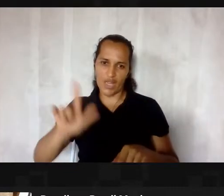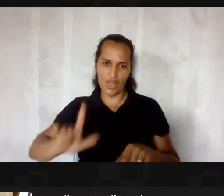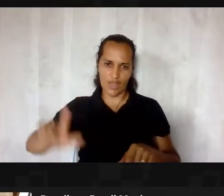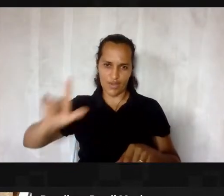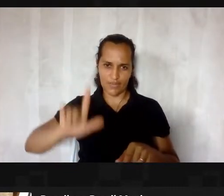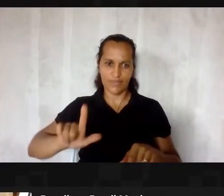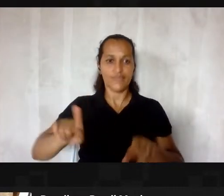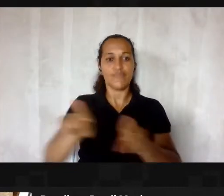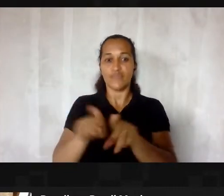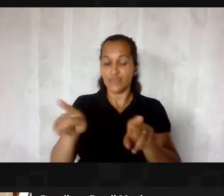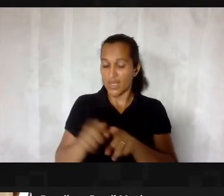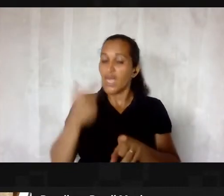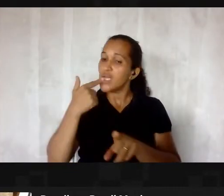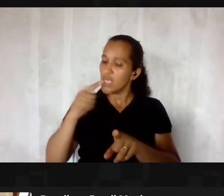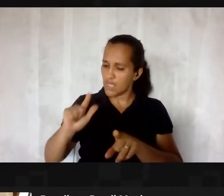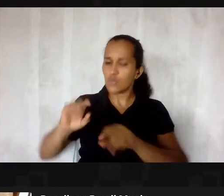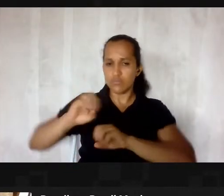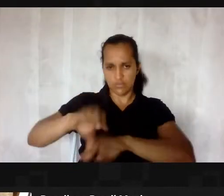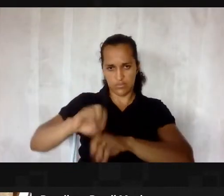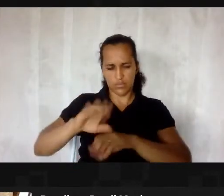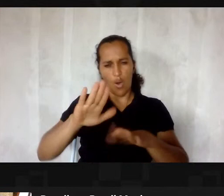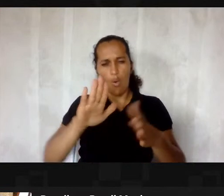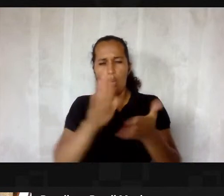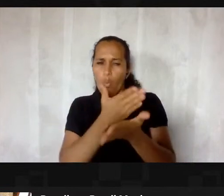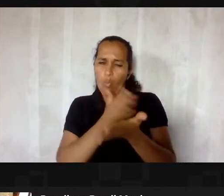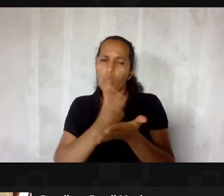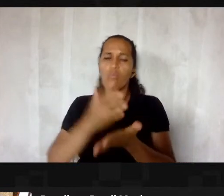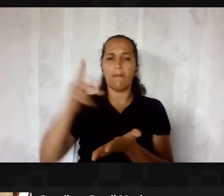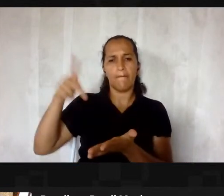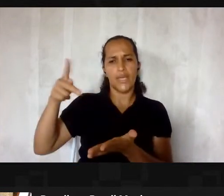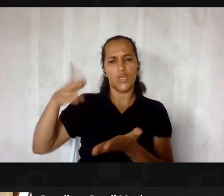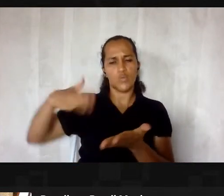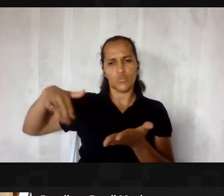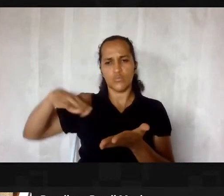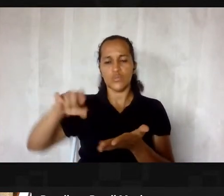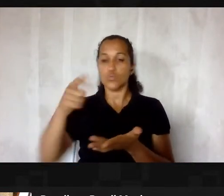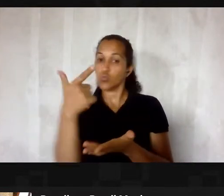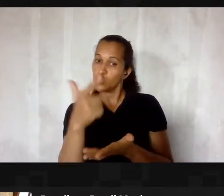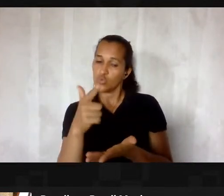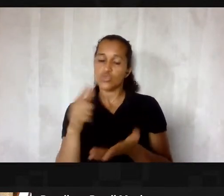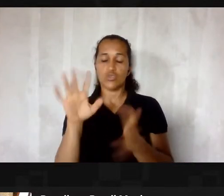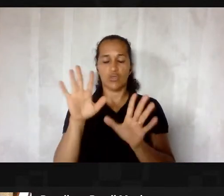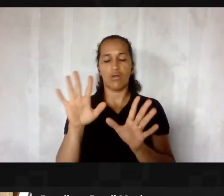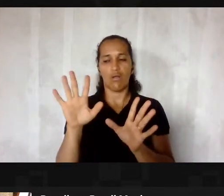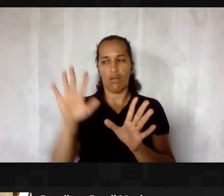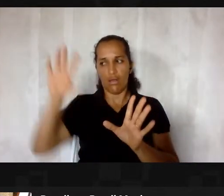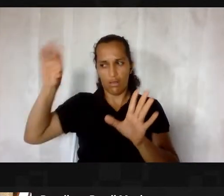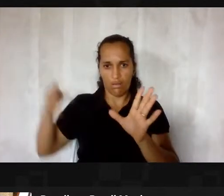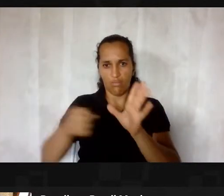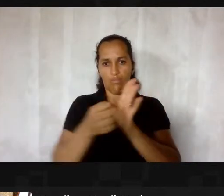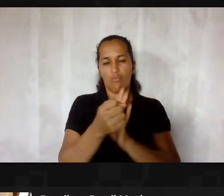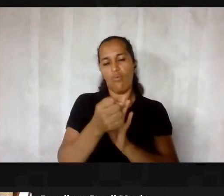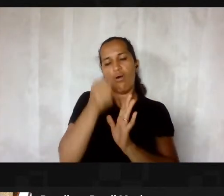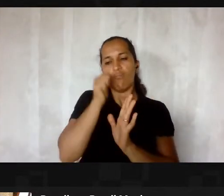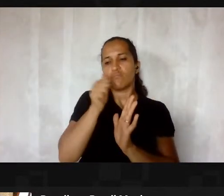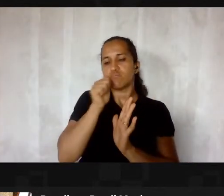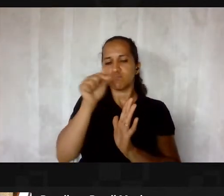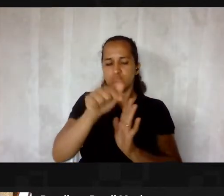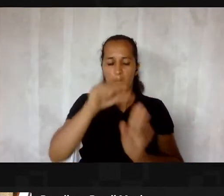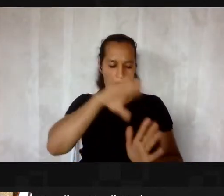língua também, em alguns períodos que nós não tínhamos quem desse. A Nezinha veio assumir o português e o inglês também.